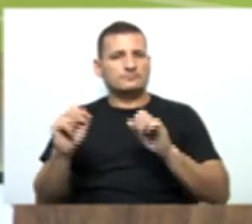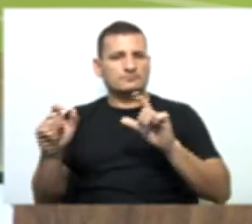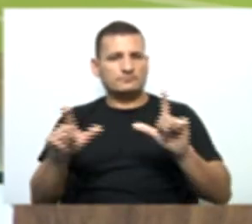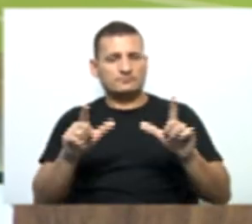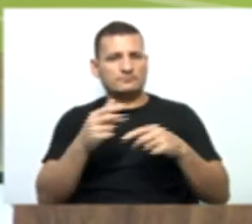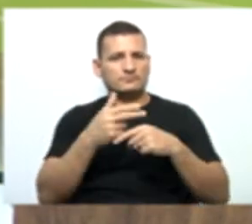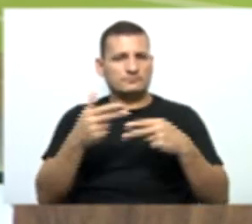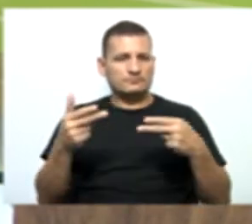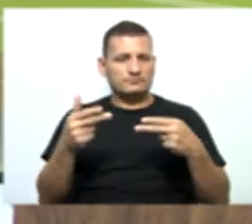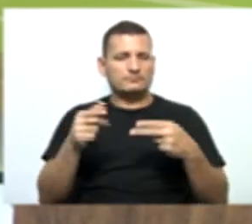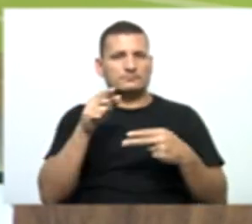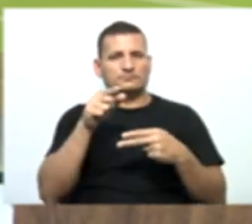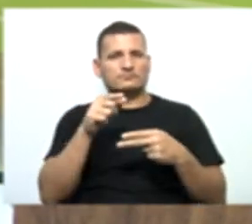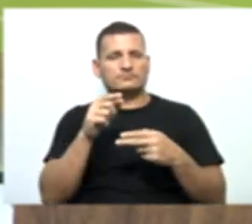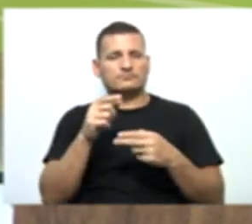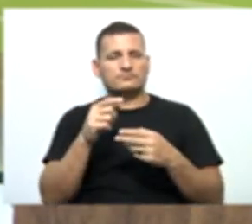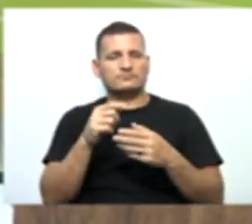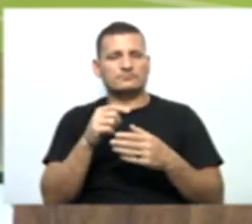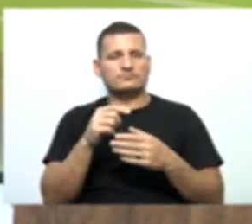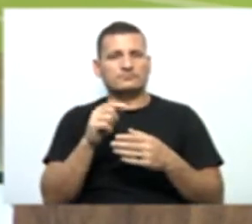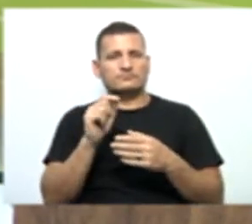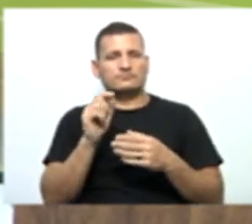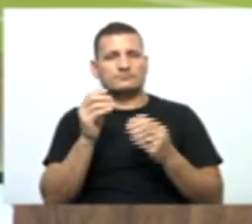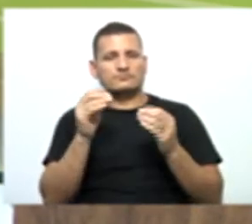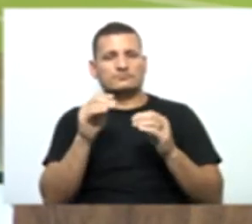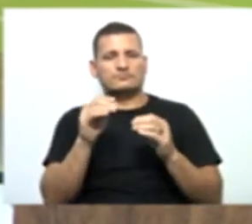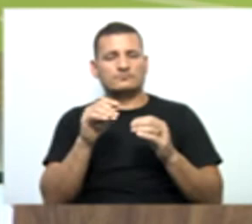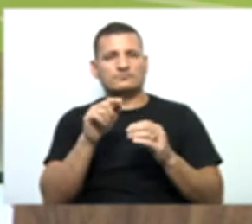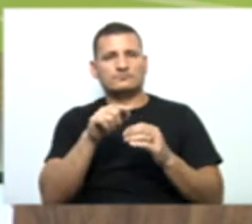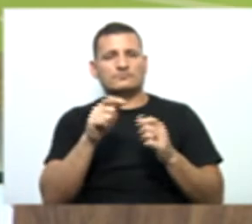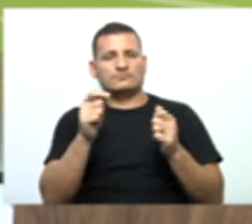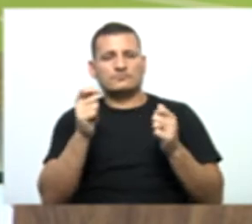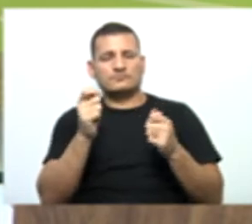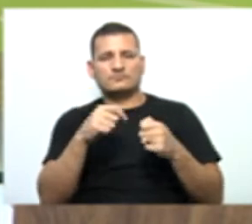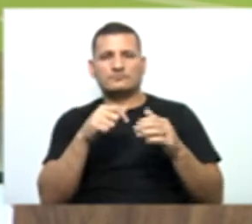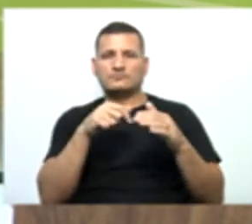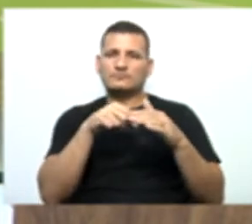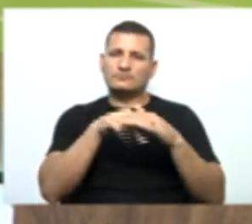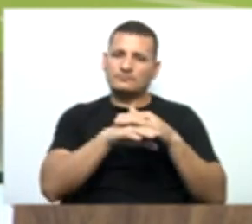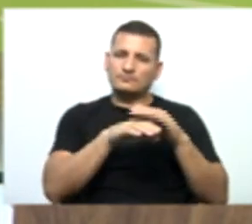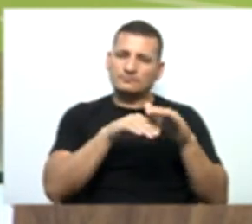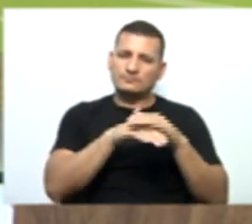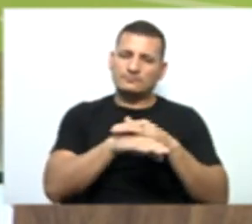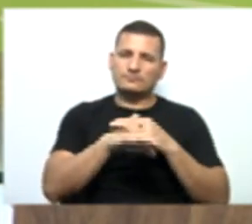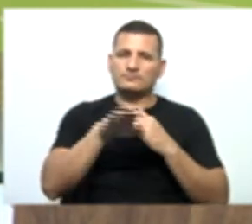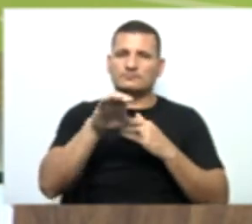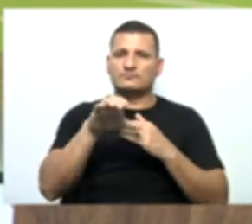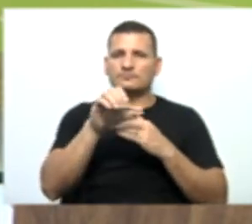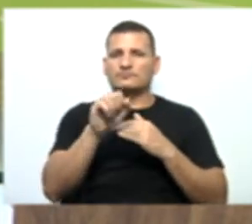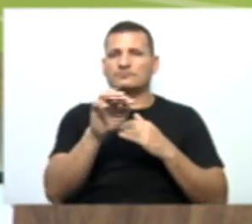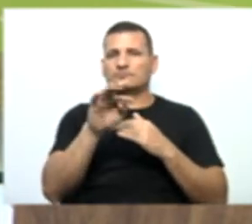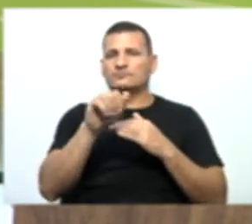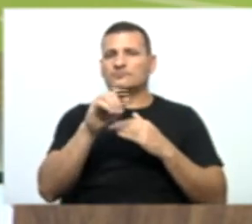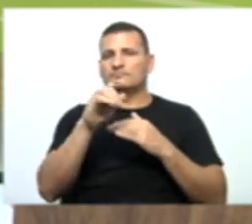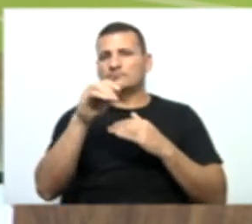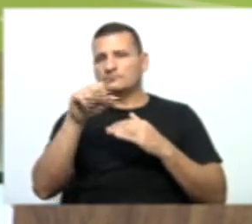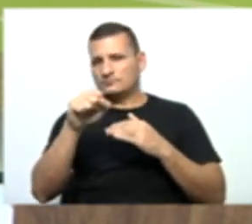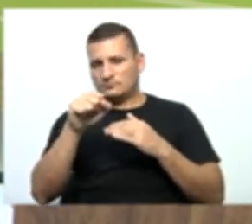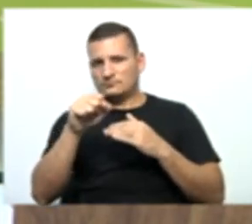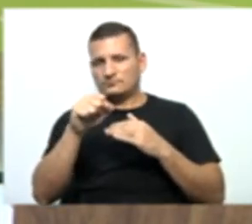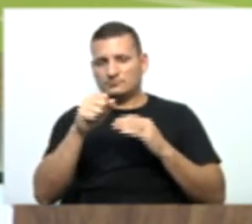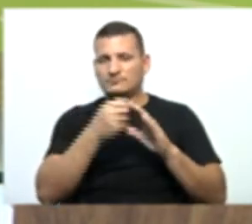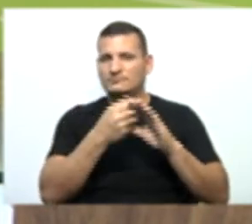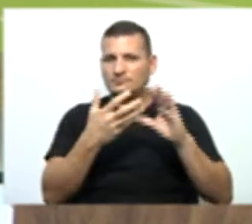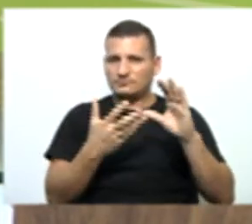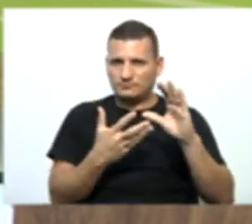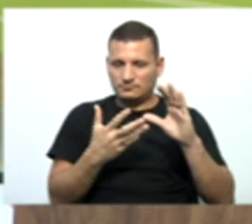objeto, vocês citam: ele é capaz de armazenar estados por meio de seus atributos.